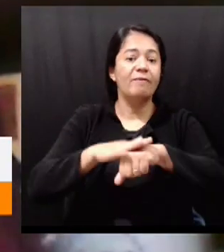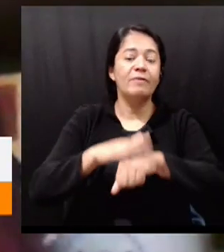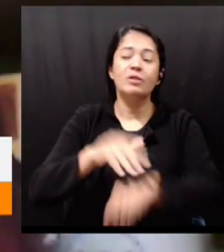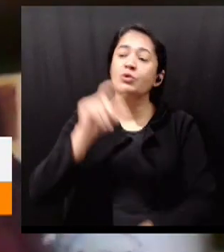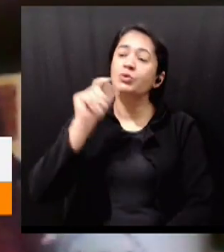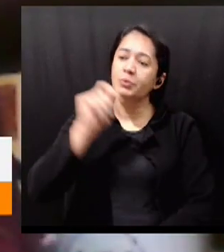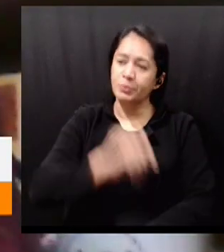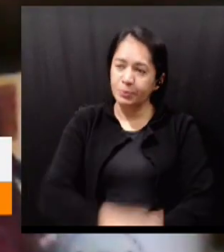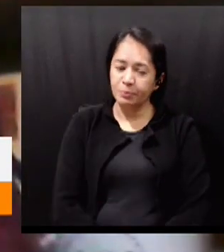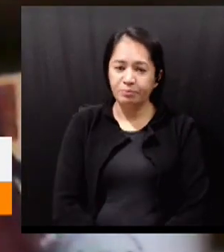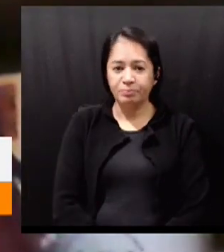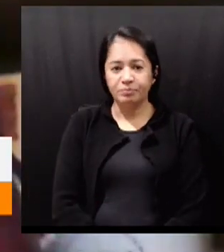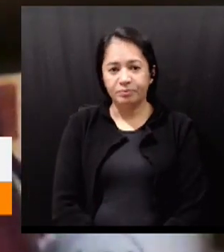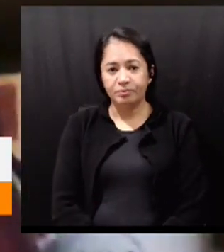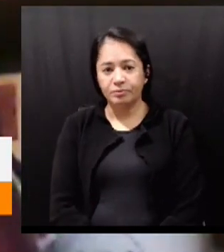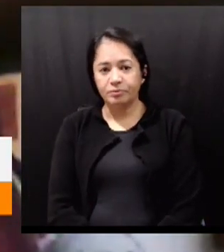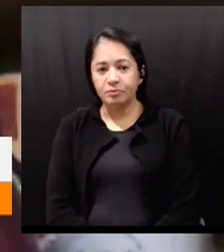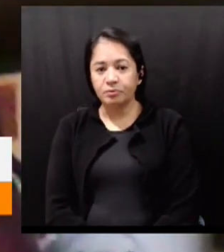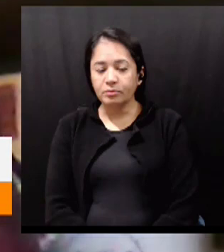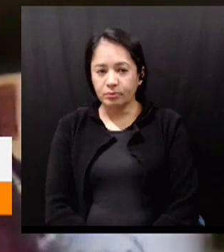Uhum. Verdade.